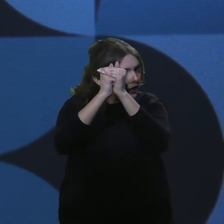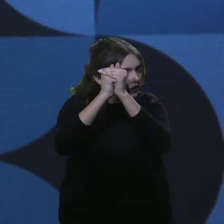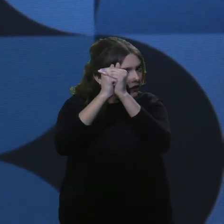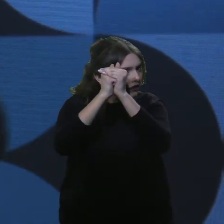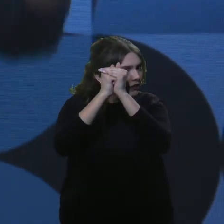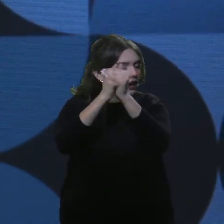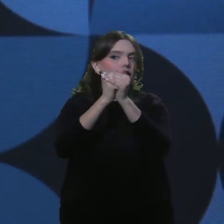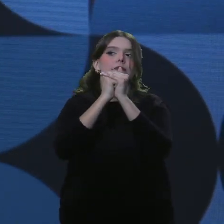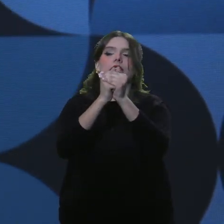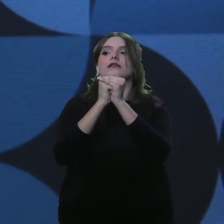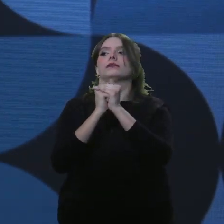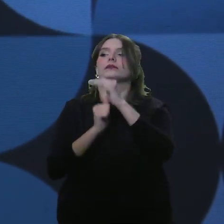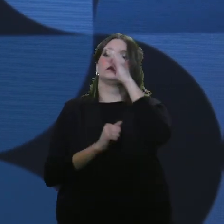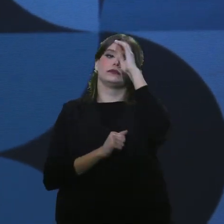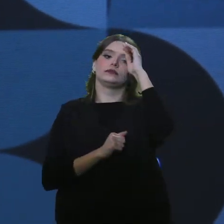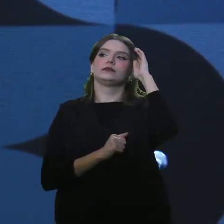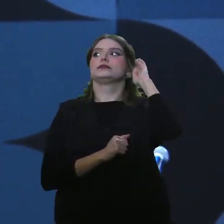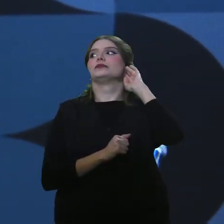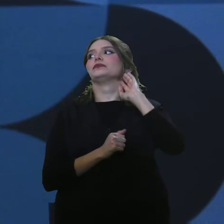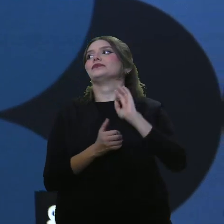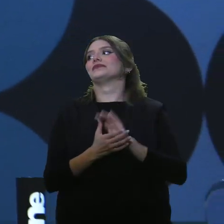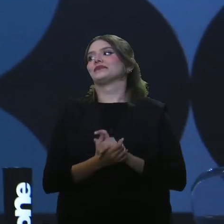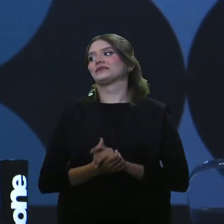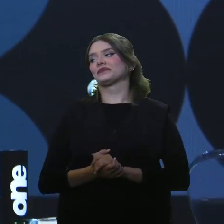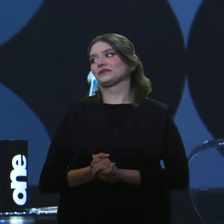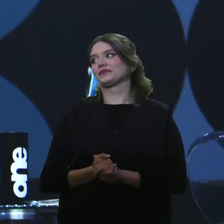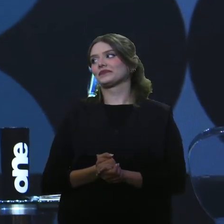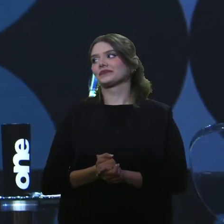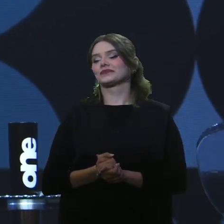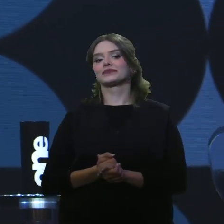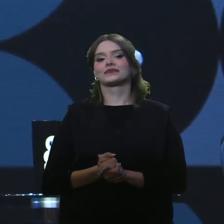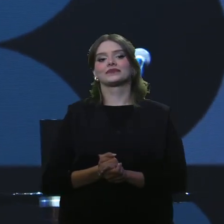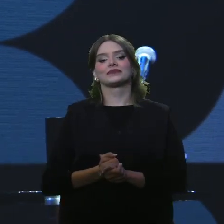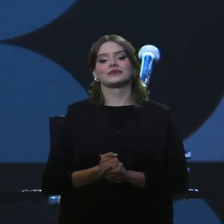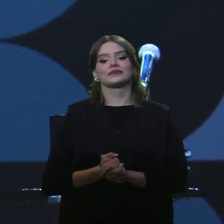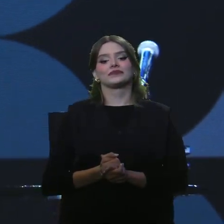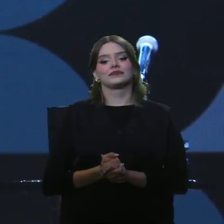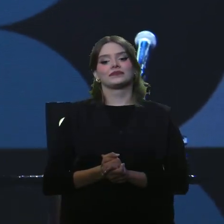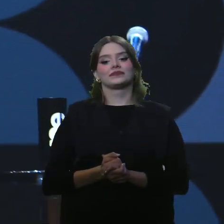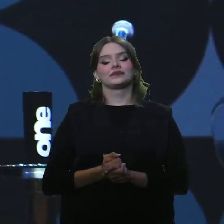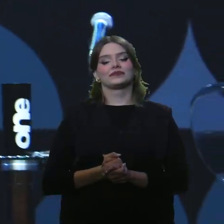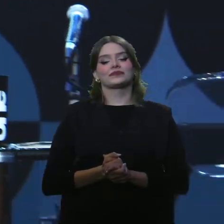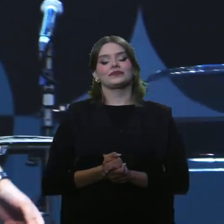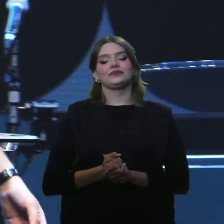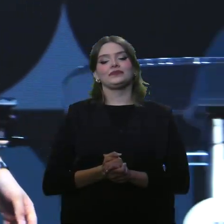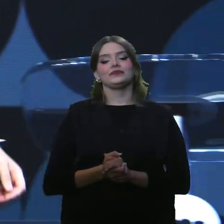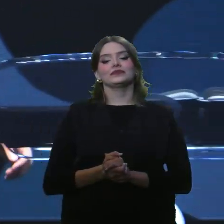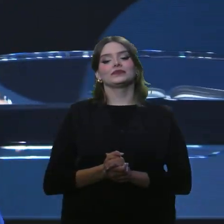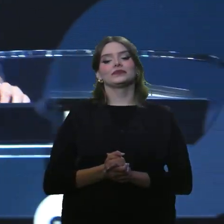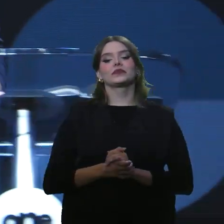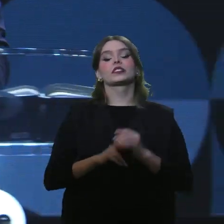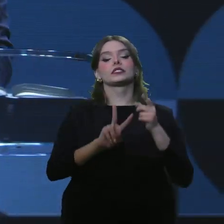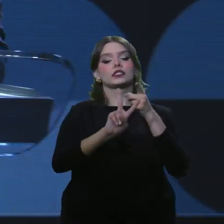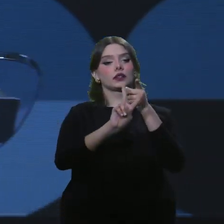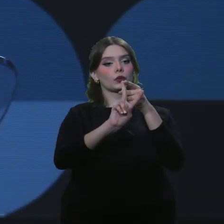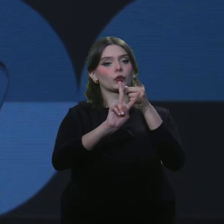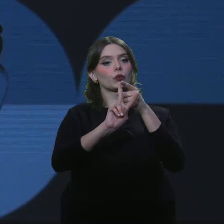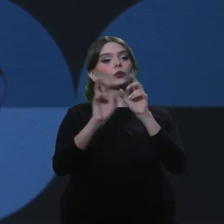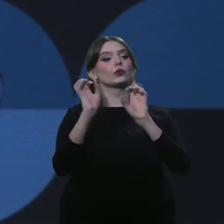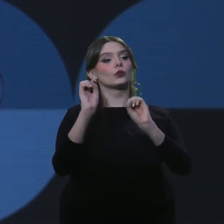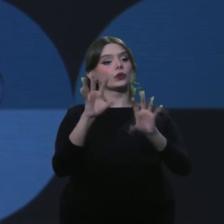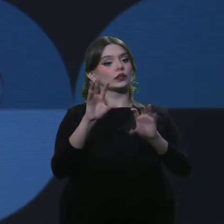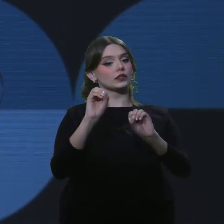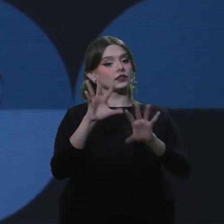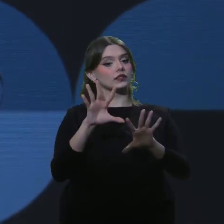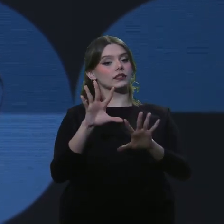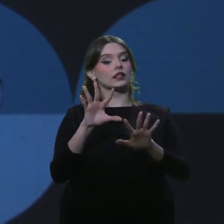Amém? Tamo junto, irmão. Segunda realidade que esse texto traz para nós. Ele está lá no